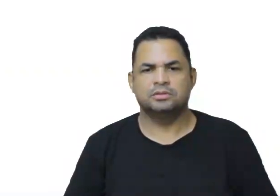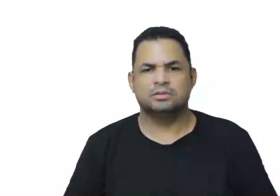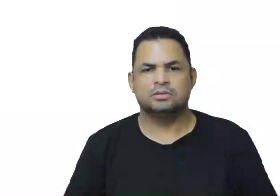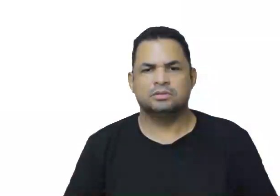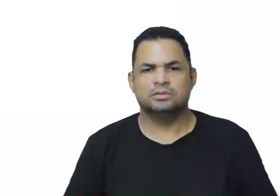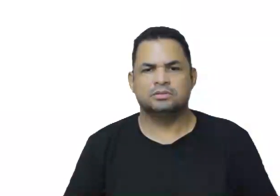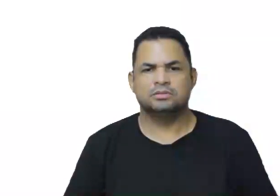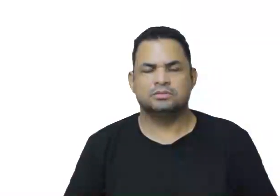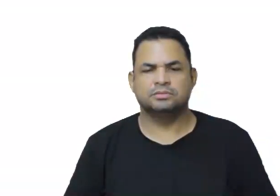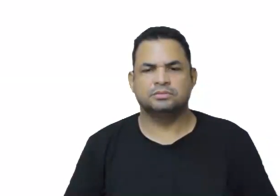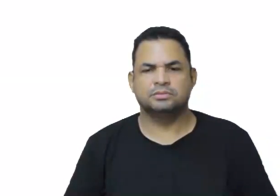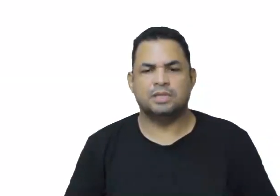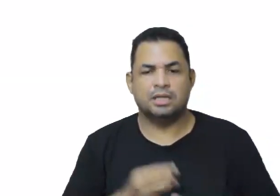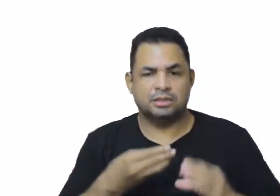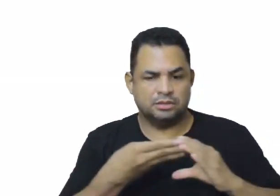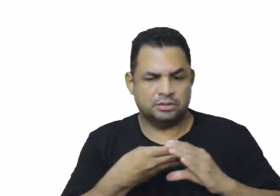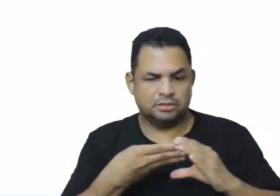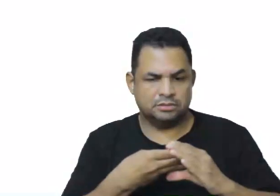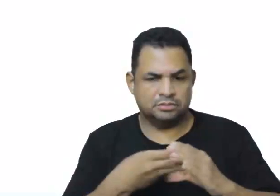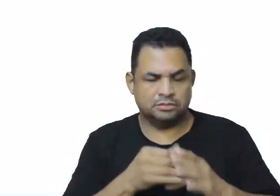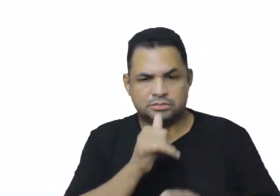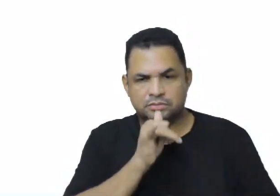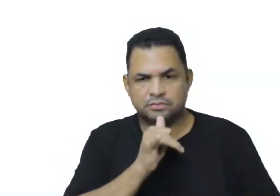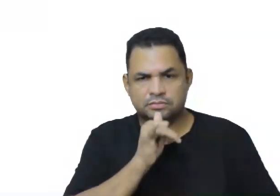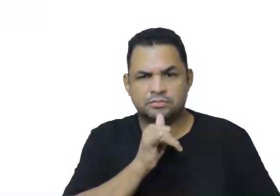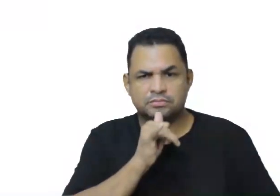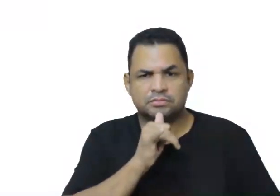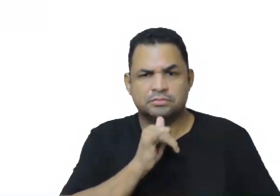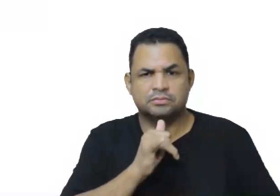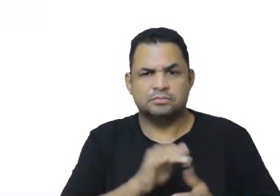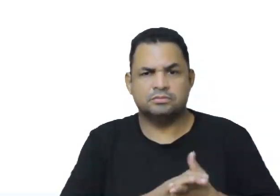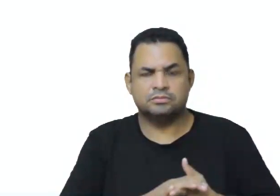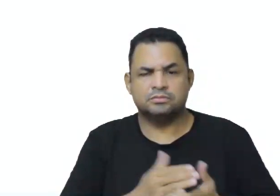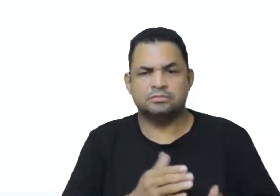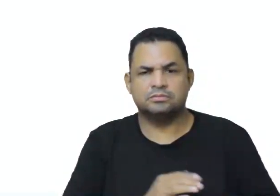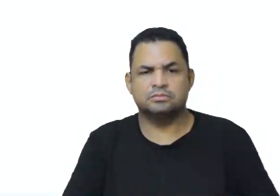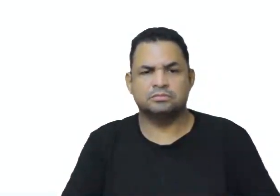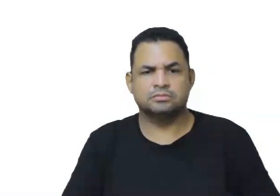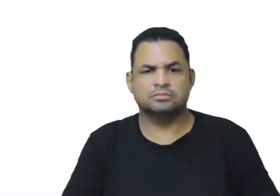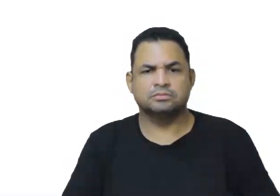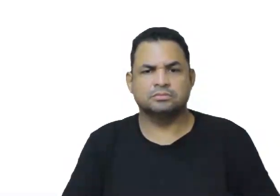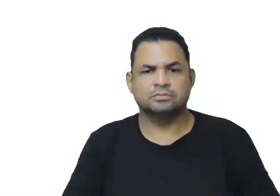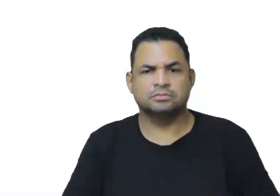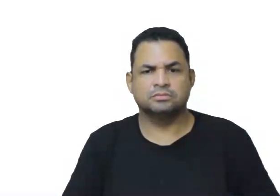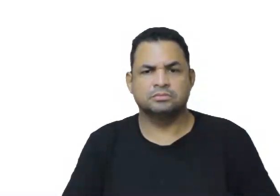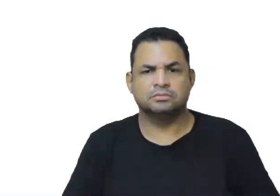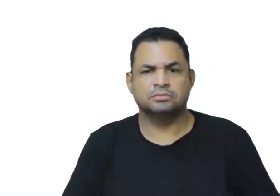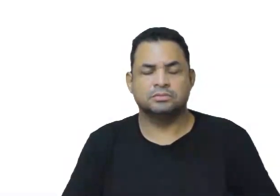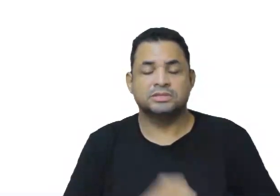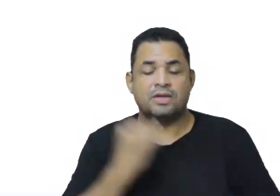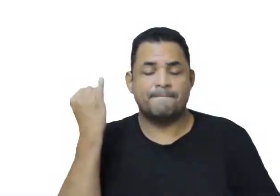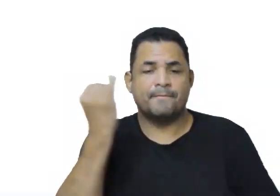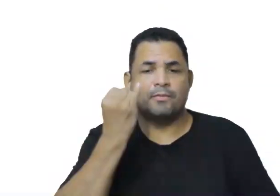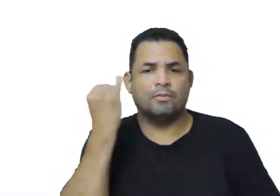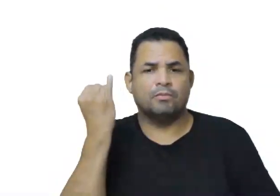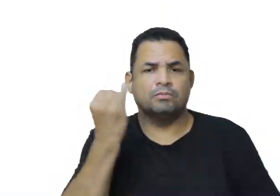intestinais. Essas células, por exemplo, do intestino, elas são muito importantes para